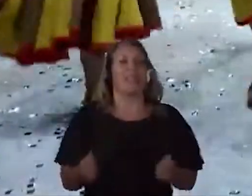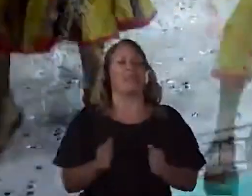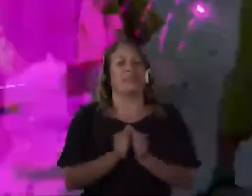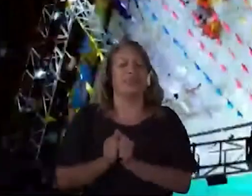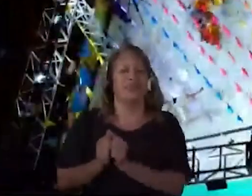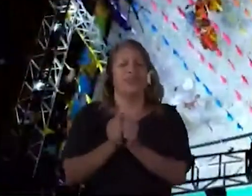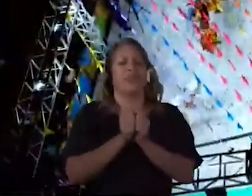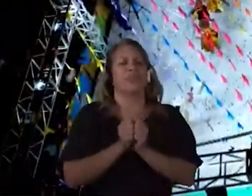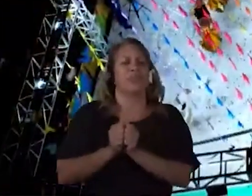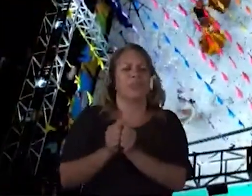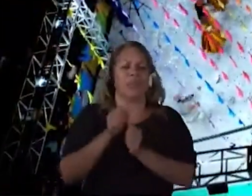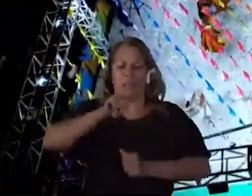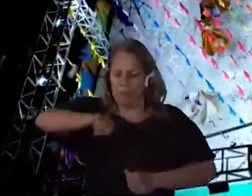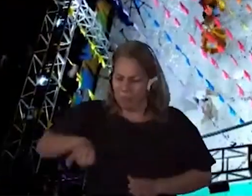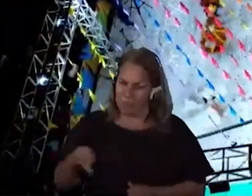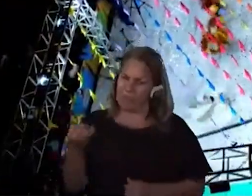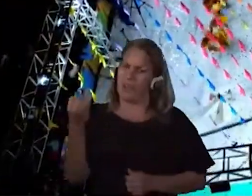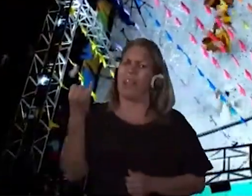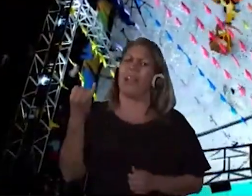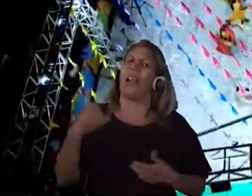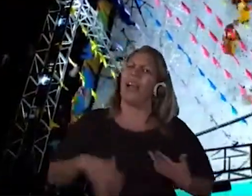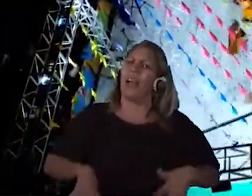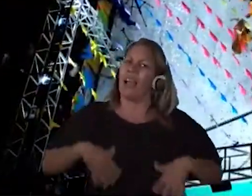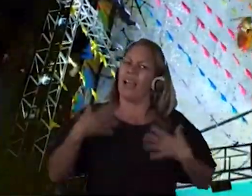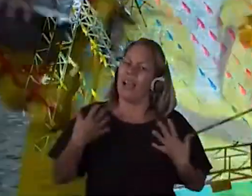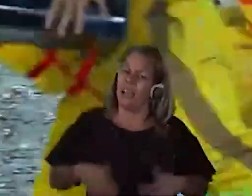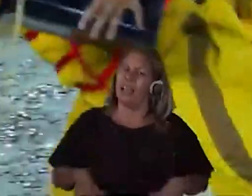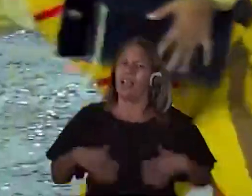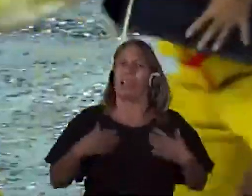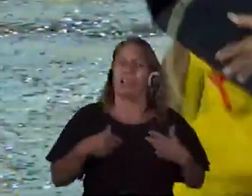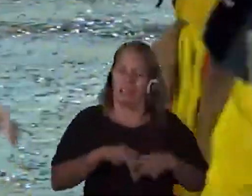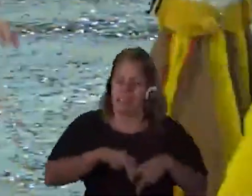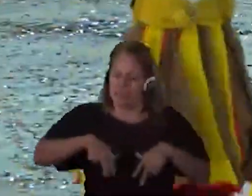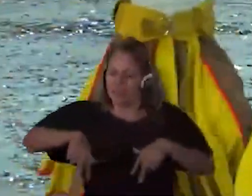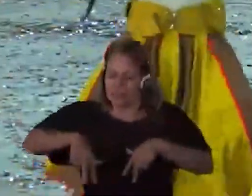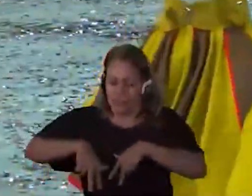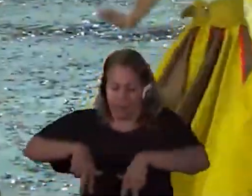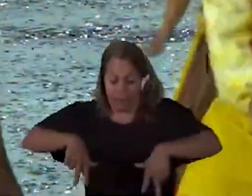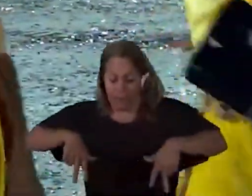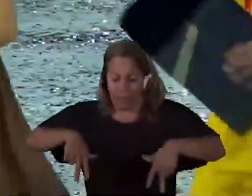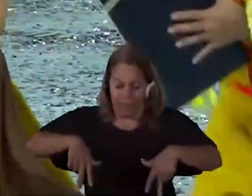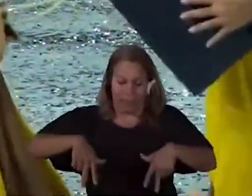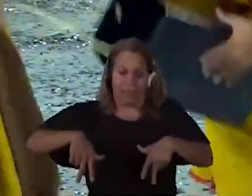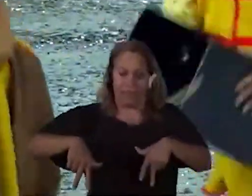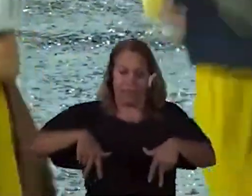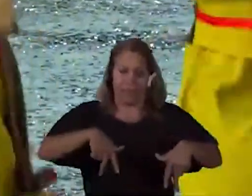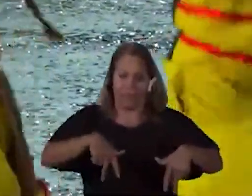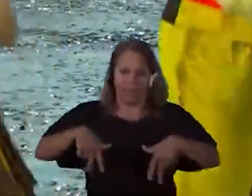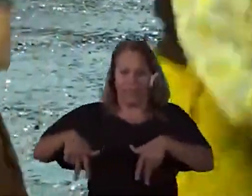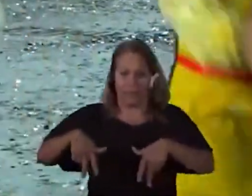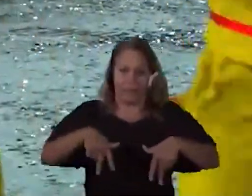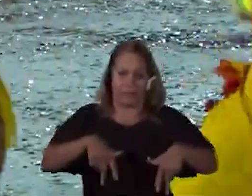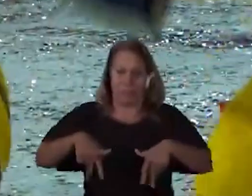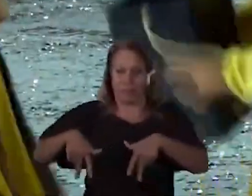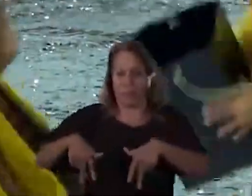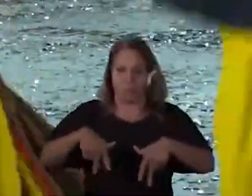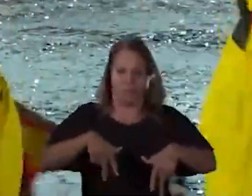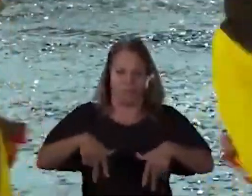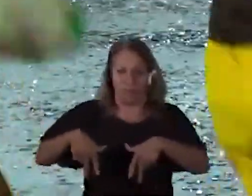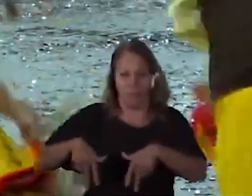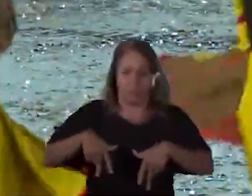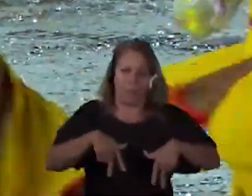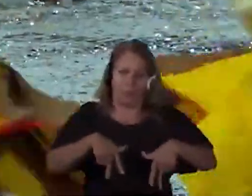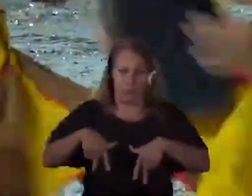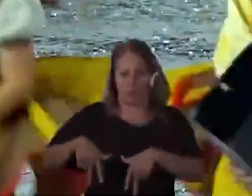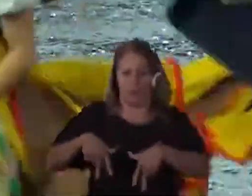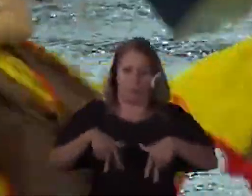grupo num todo nós somos 50 pessoas, né? E a gente ensaia apenas aos domingos, que é onde a grande maioria